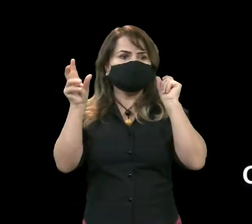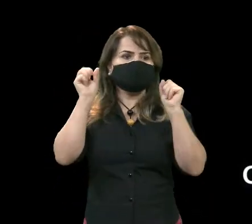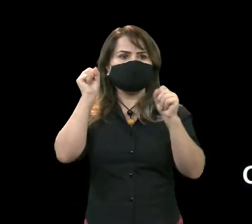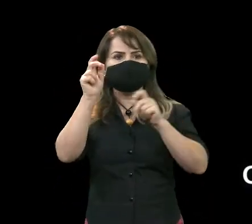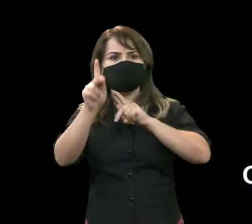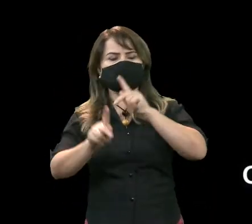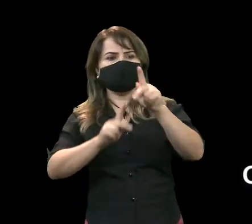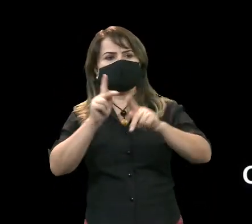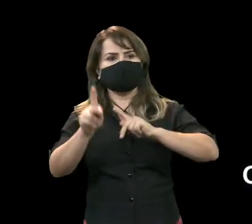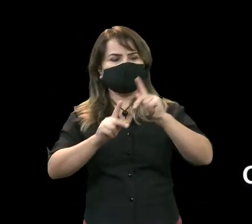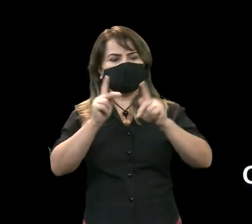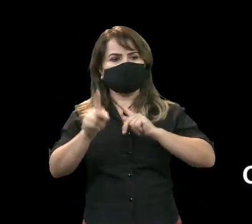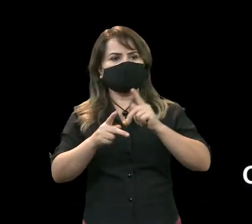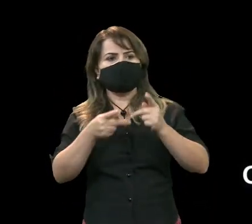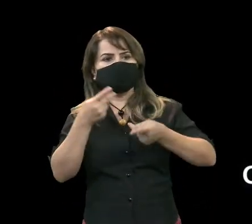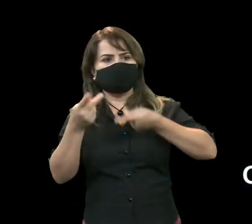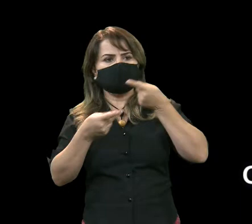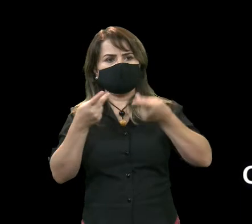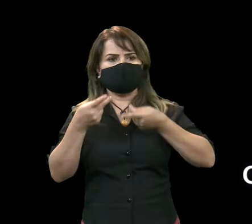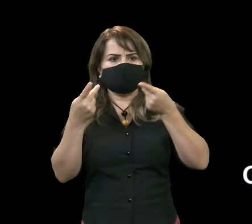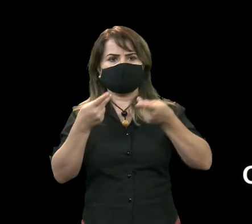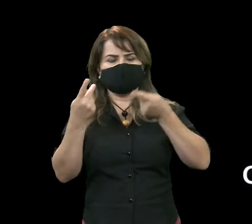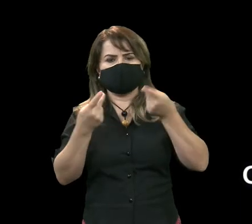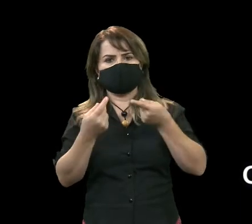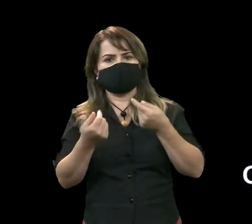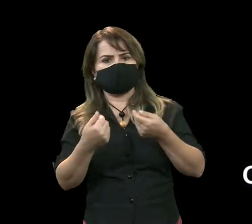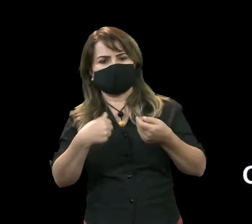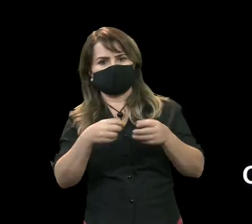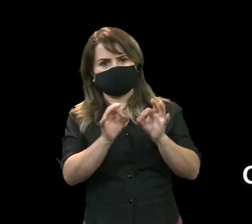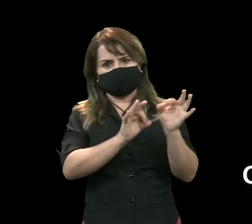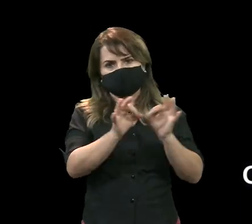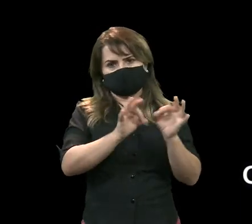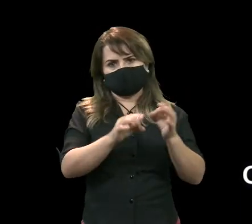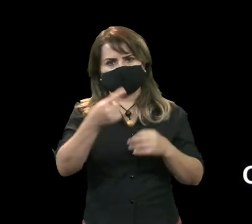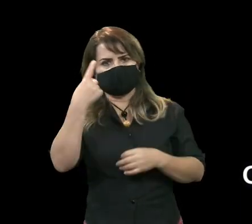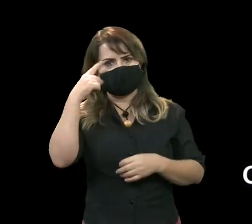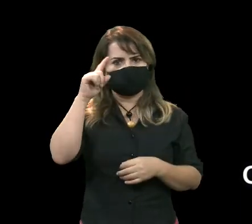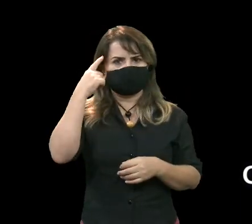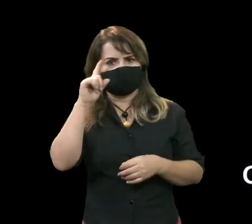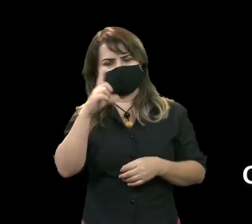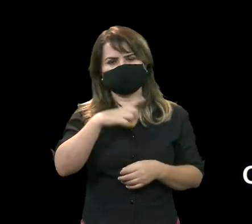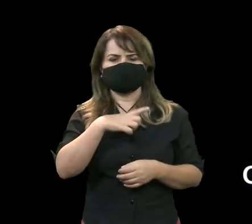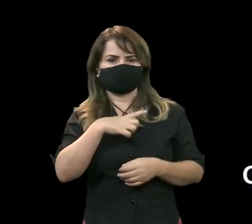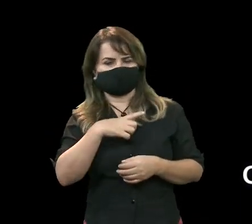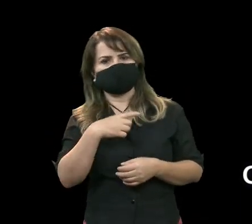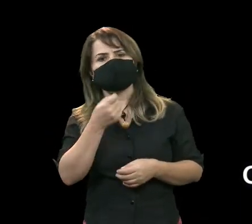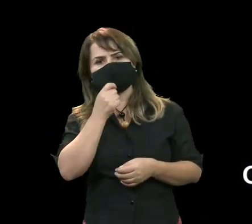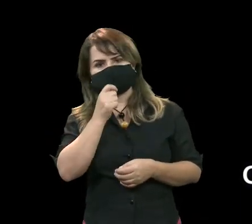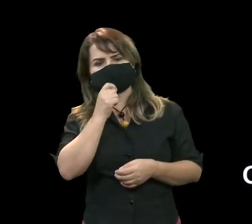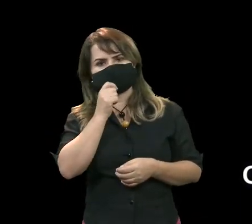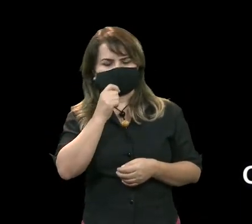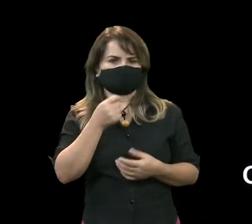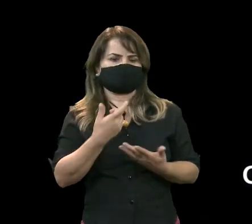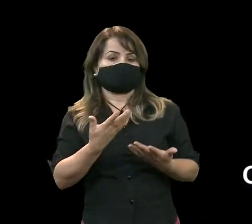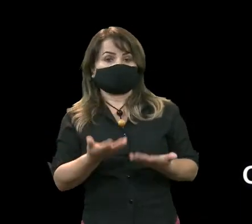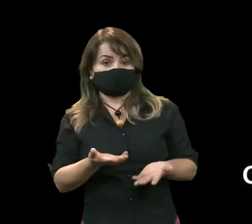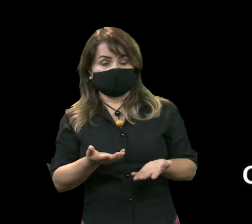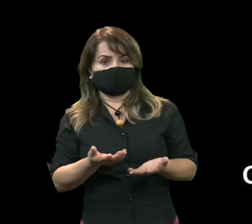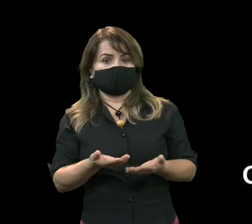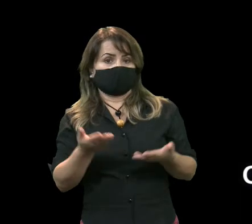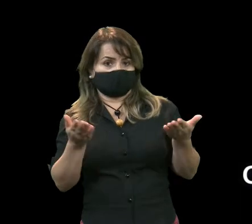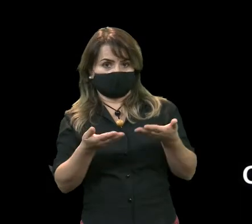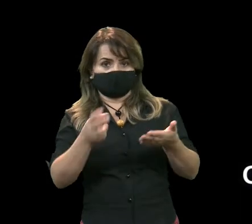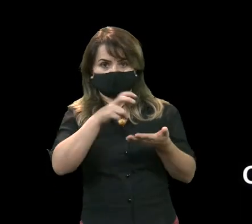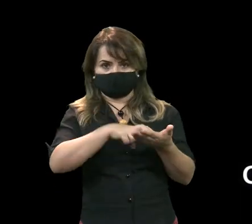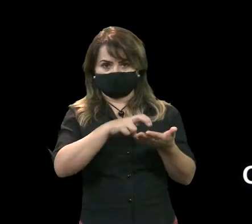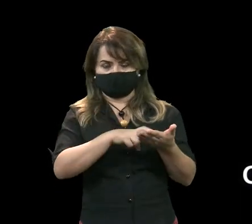colegas vereadores, também tinha muitas dúvidas a respeito desse projeto, eu ainda tenho uma outra dúvida, por isso que hoje de manhã conversei com o